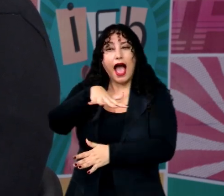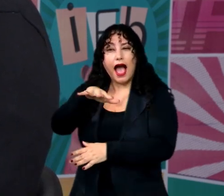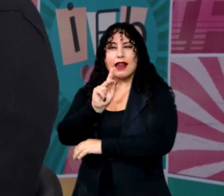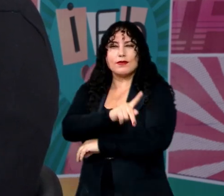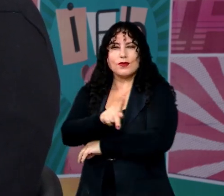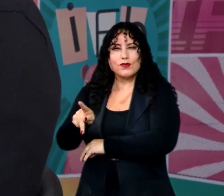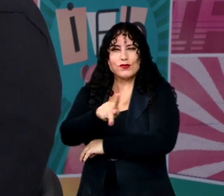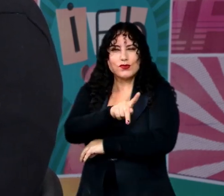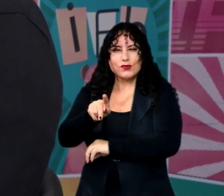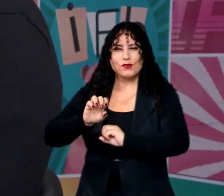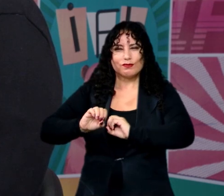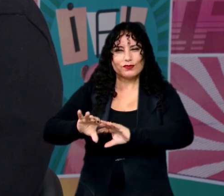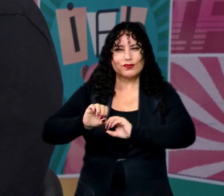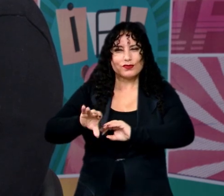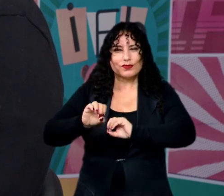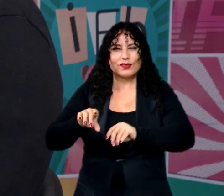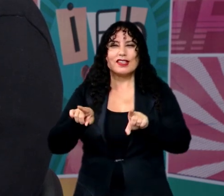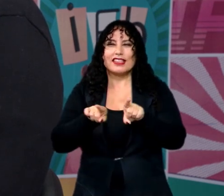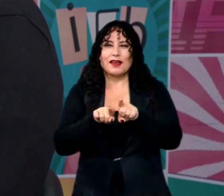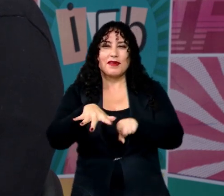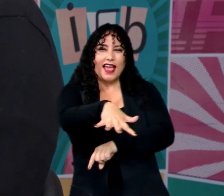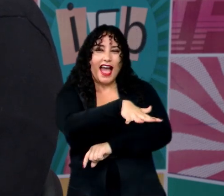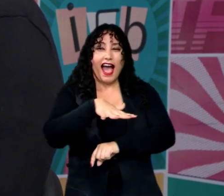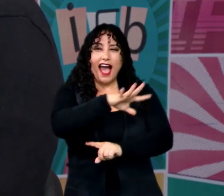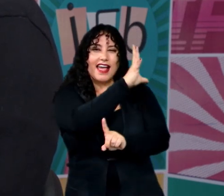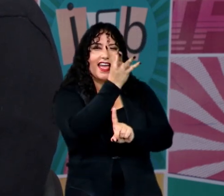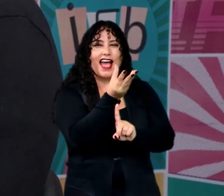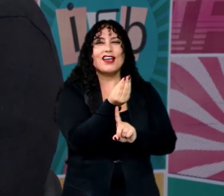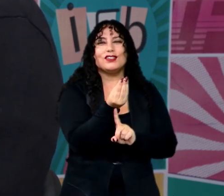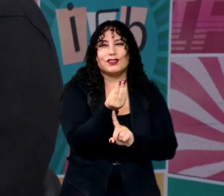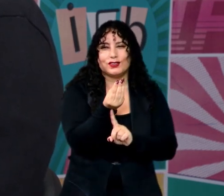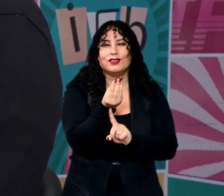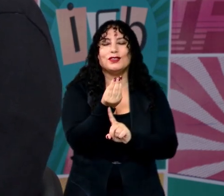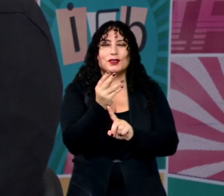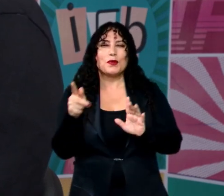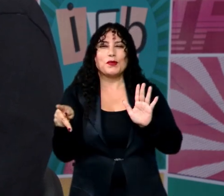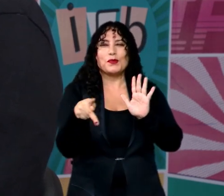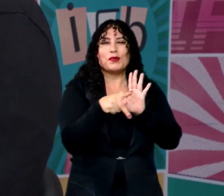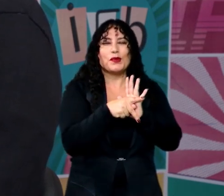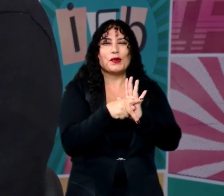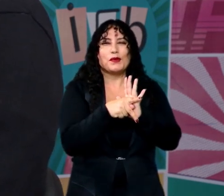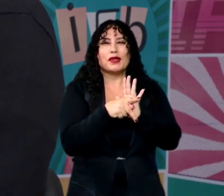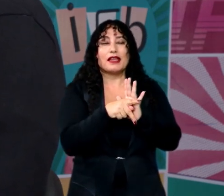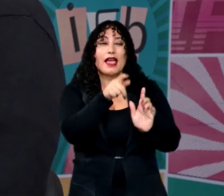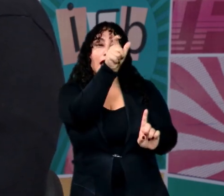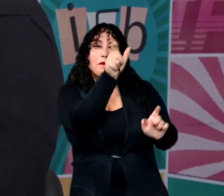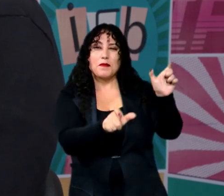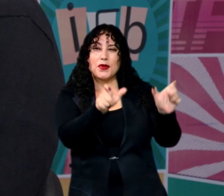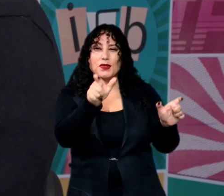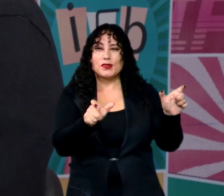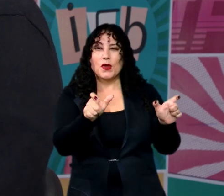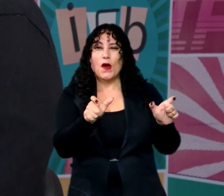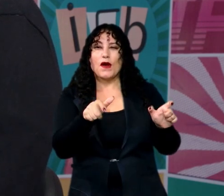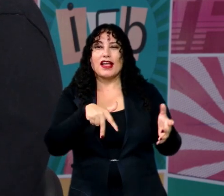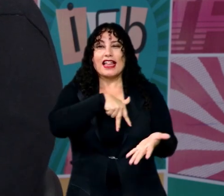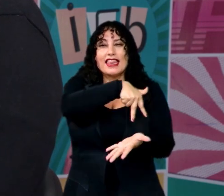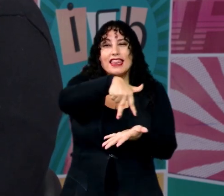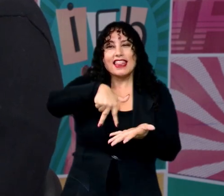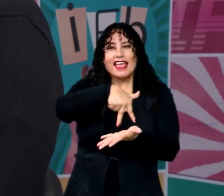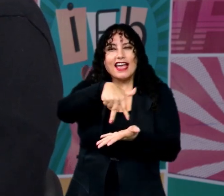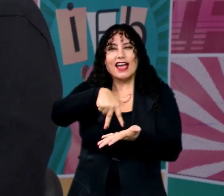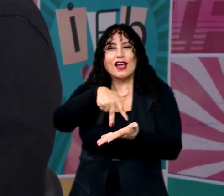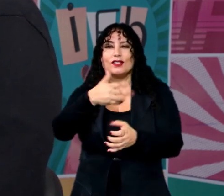docente e a área artística em si, né? Uhum. Que é a pessoa que atua como dançarina,